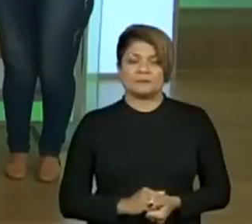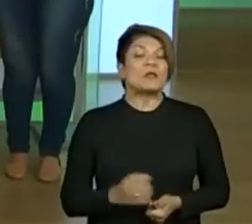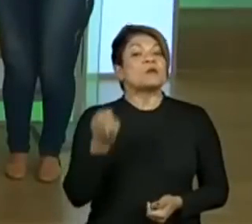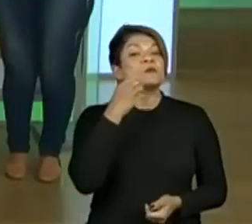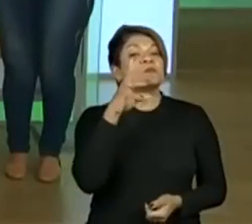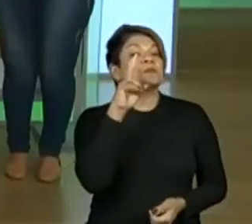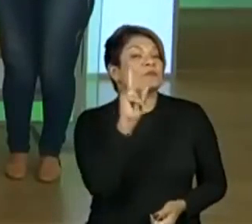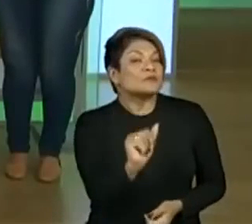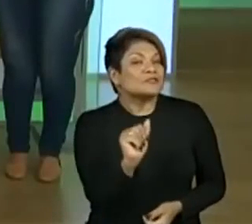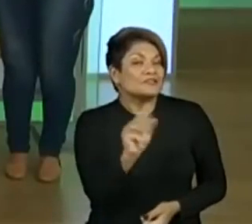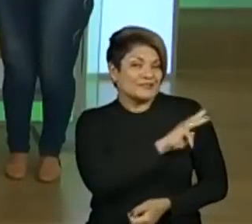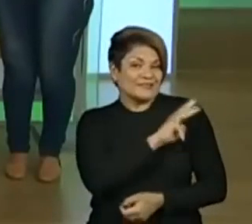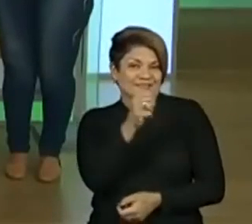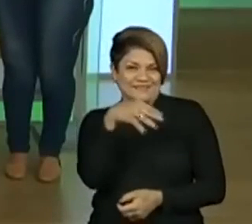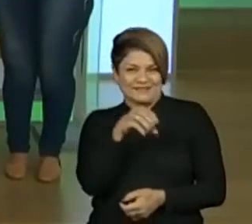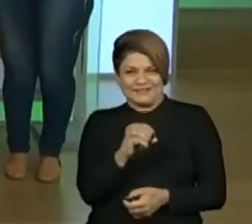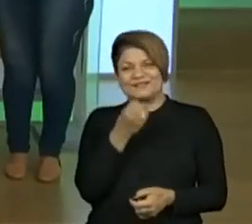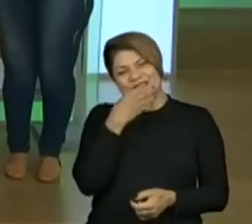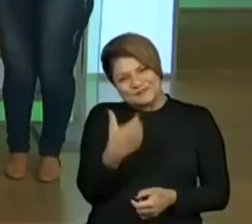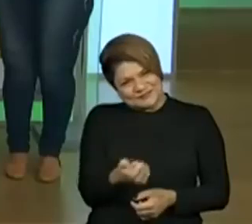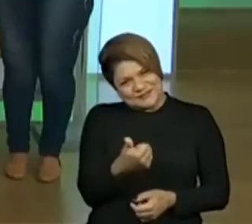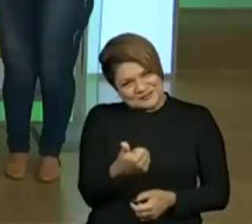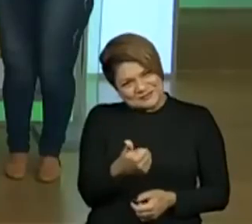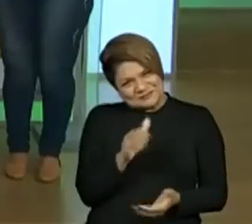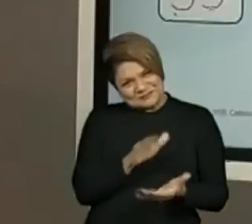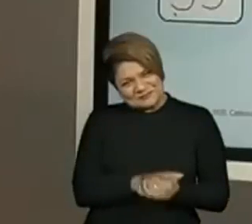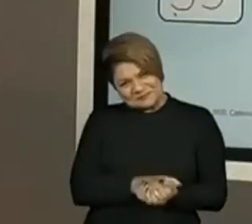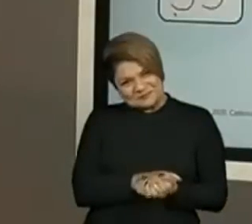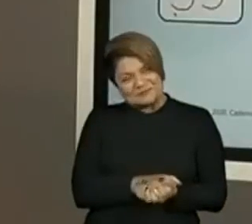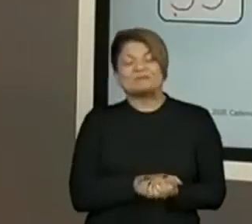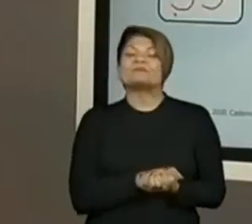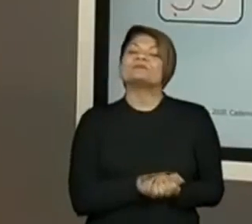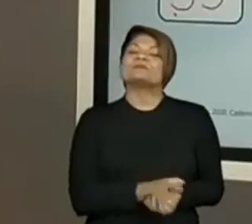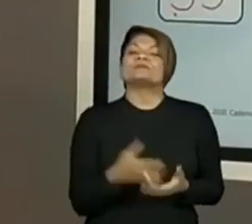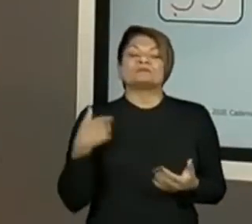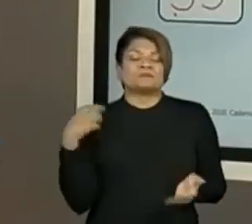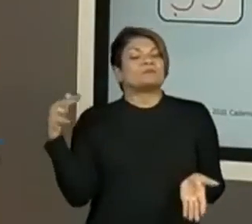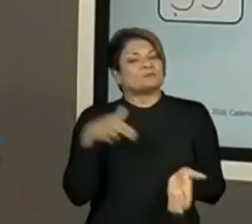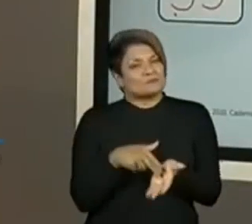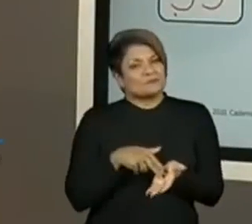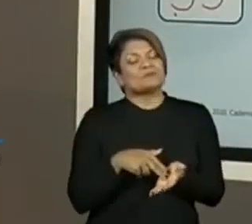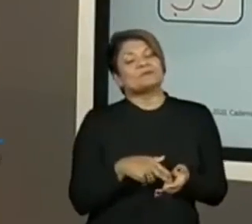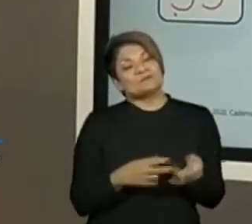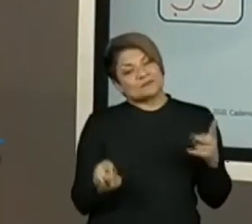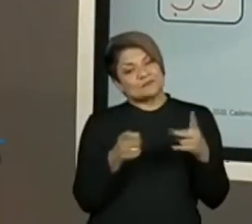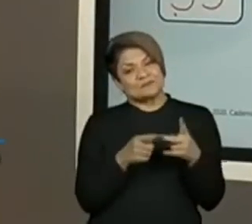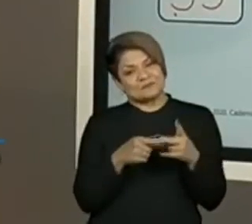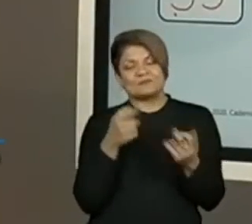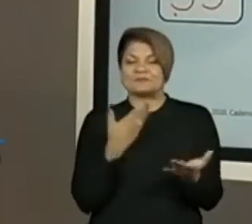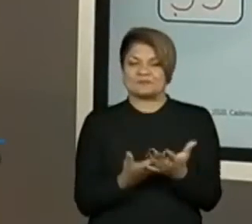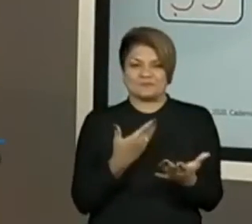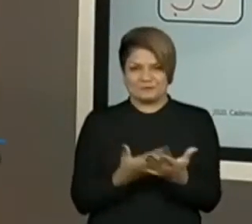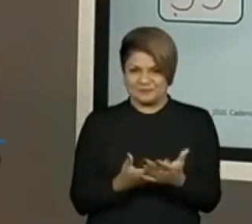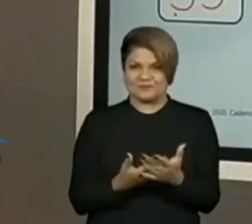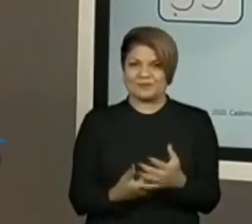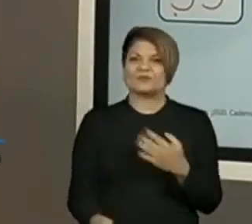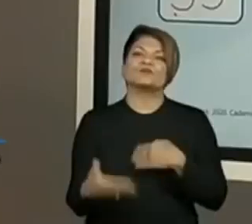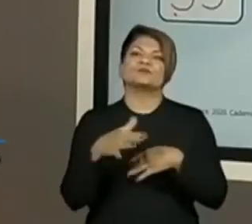Bom dia, terceiro ano. E aí, como vocês estão? Estamos aqui voltando para a nossa segunda aula